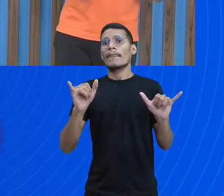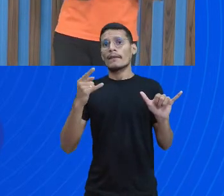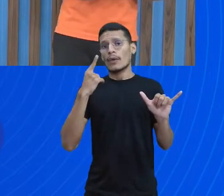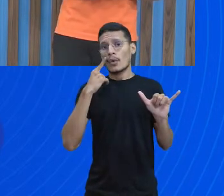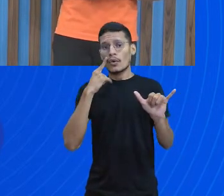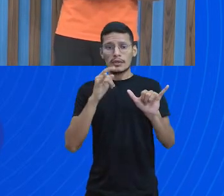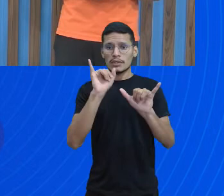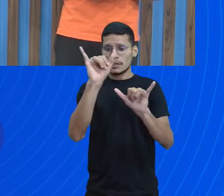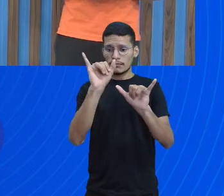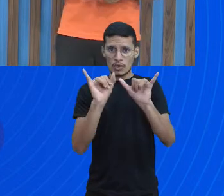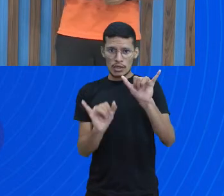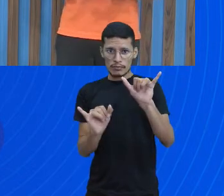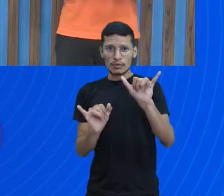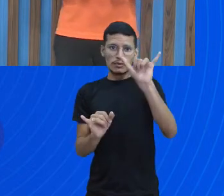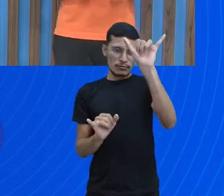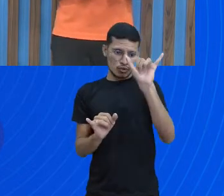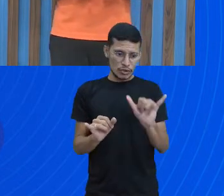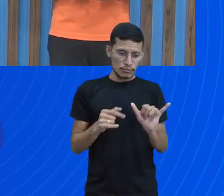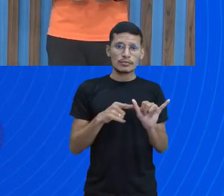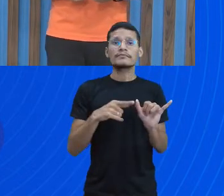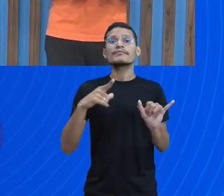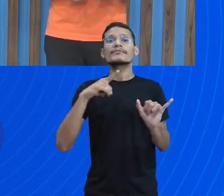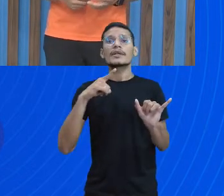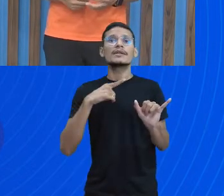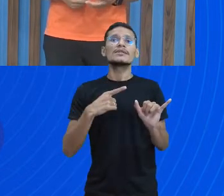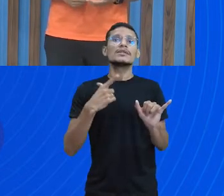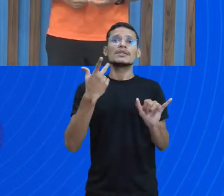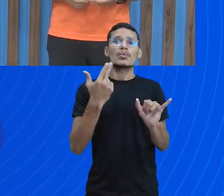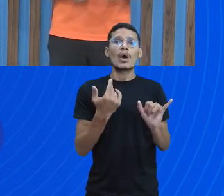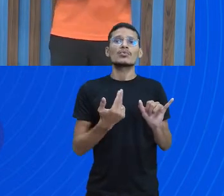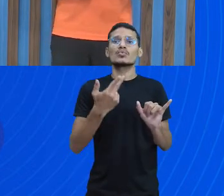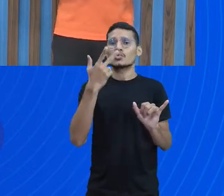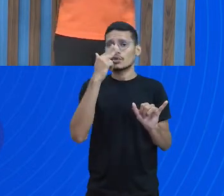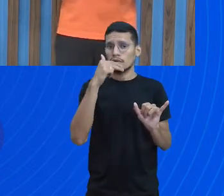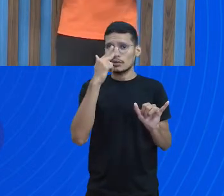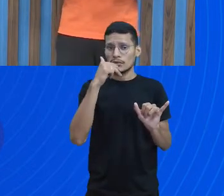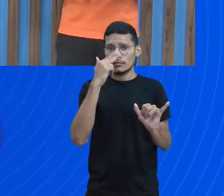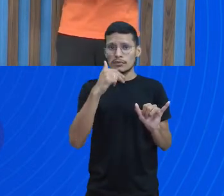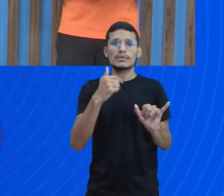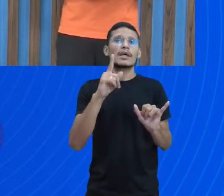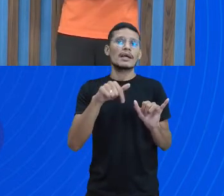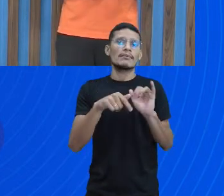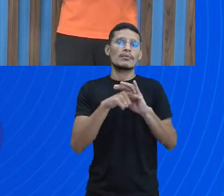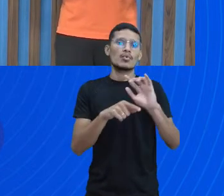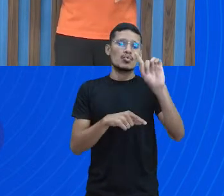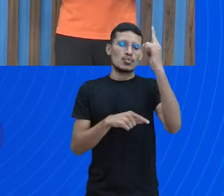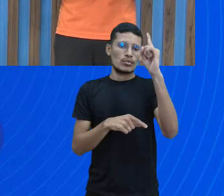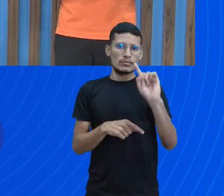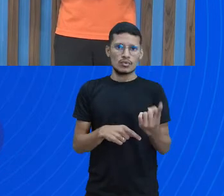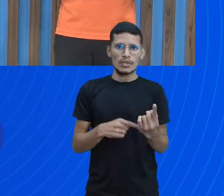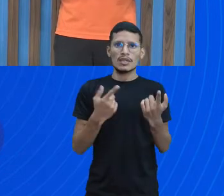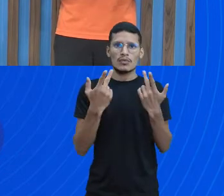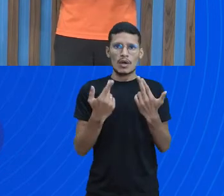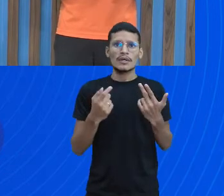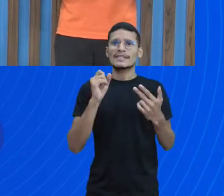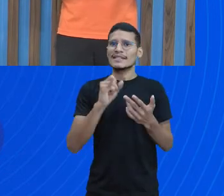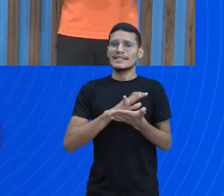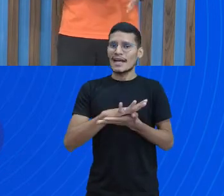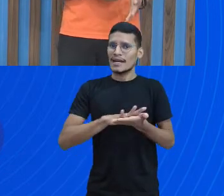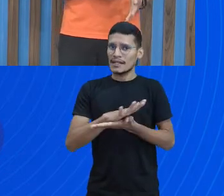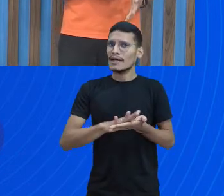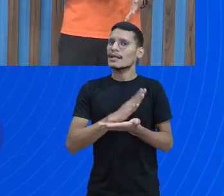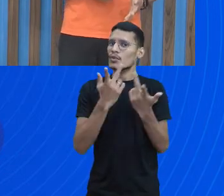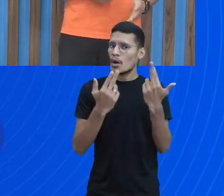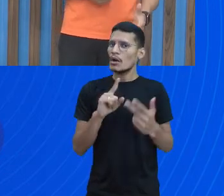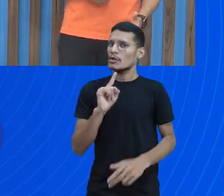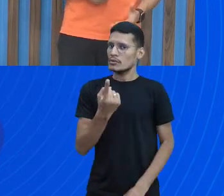cima e y embaixo. Parte numérica é igual, né, que é igual a 1. Quando não aparece nada do lado da letra é porque é igual